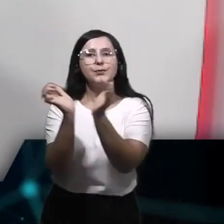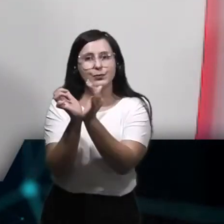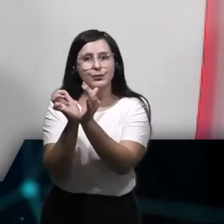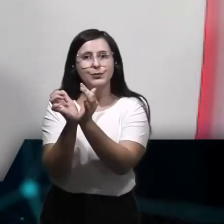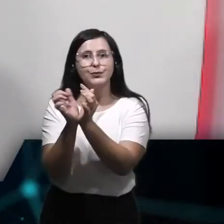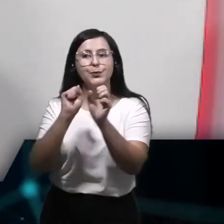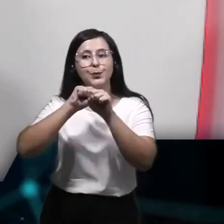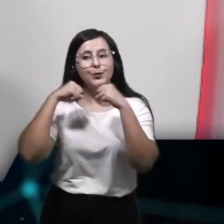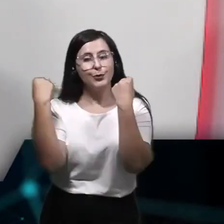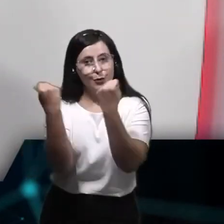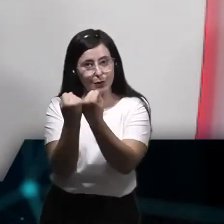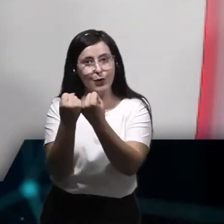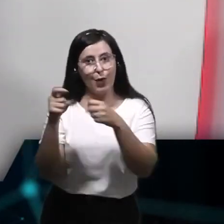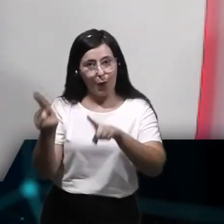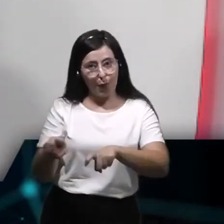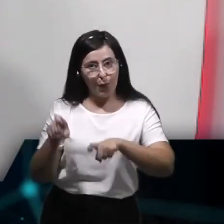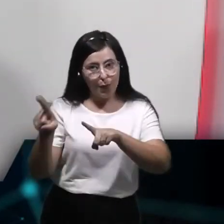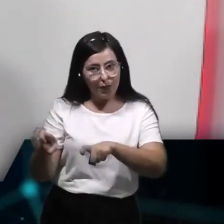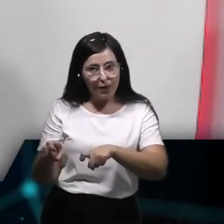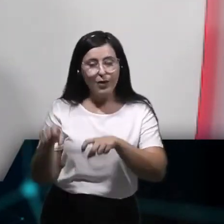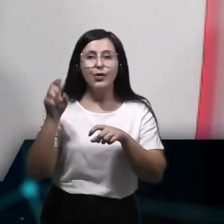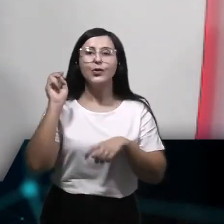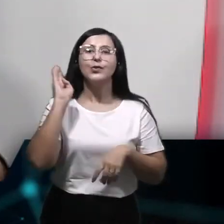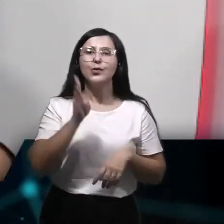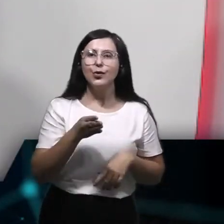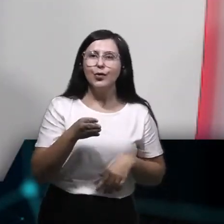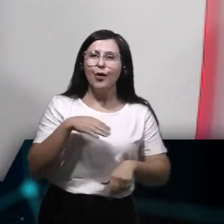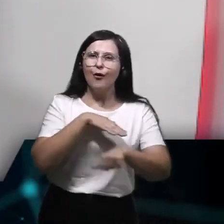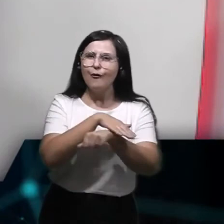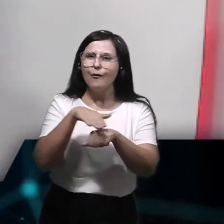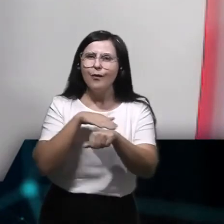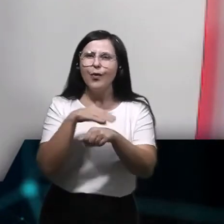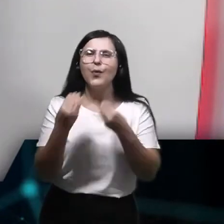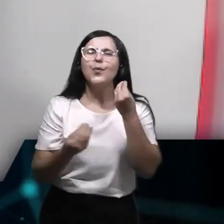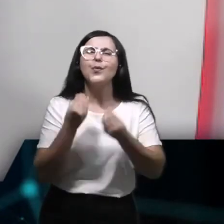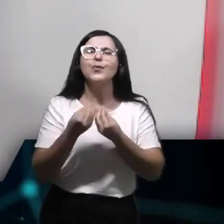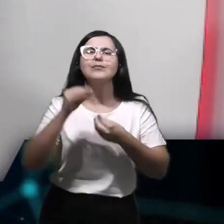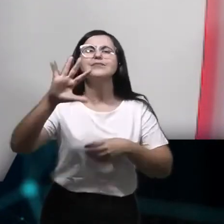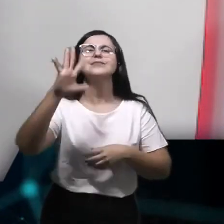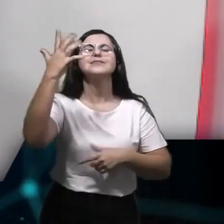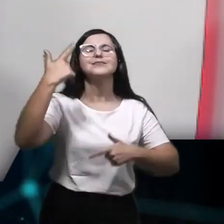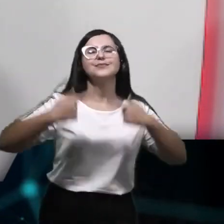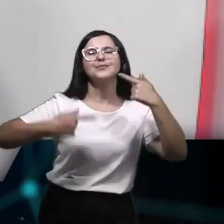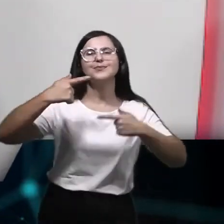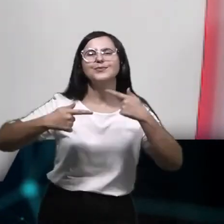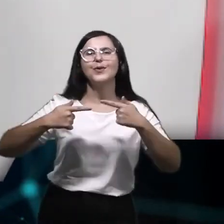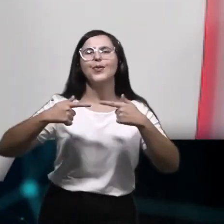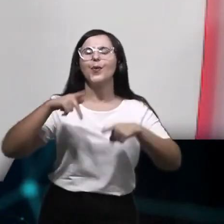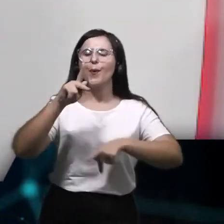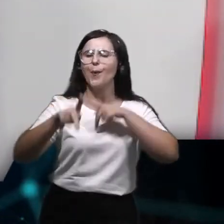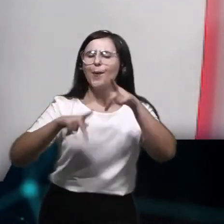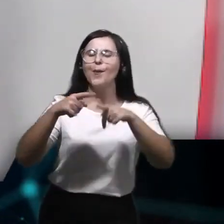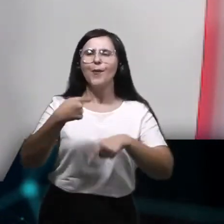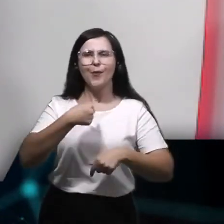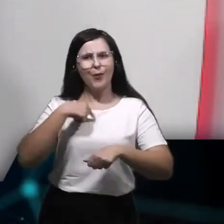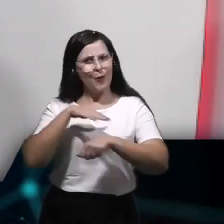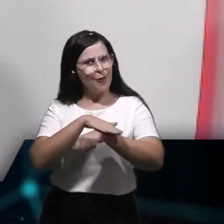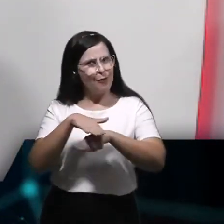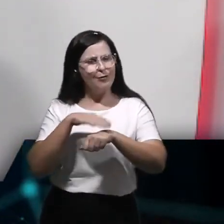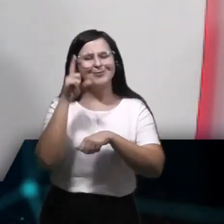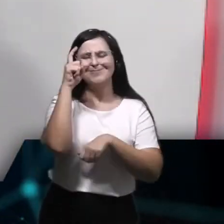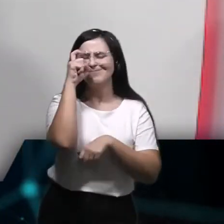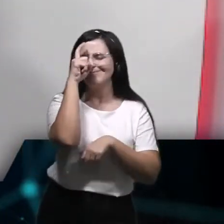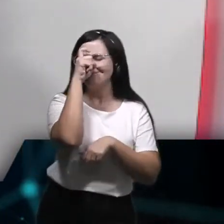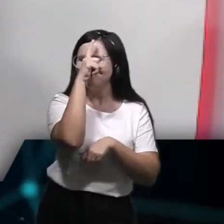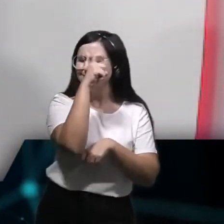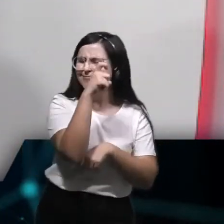olho no olho como a política deve ser feita, assim como toda a população que eu estou conversando, certo? Dizer que é muito difícil